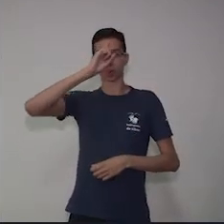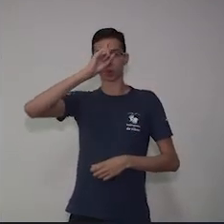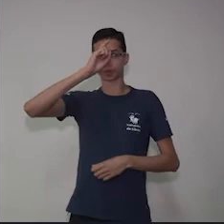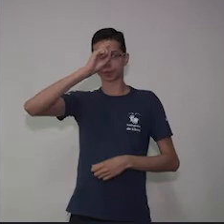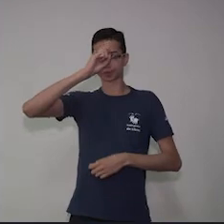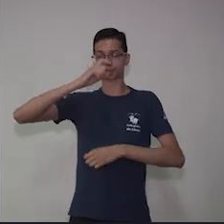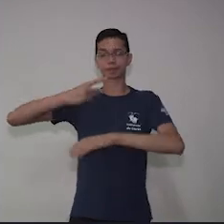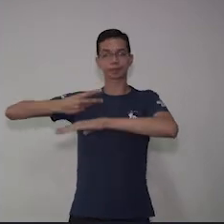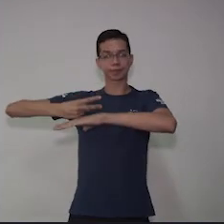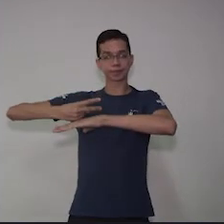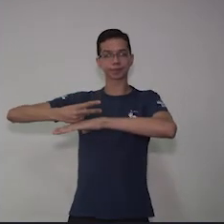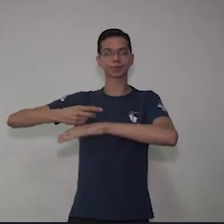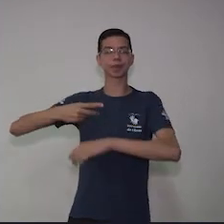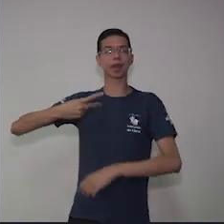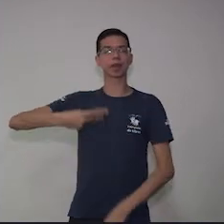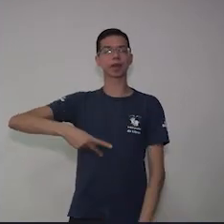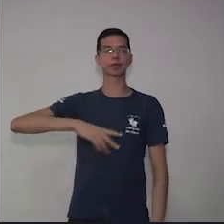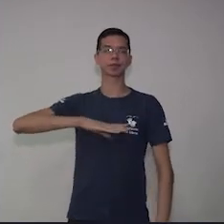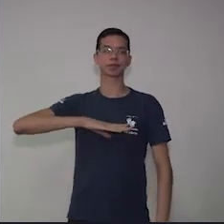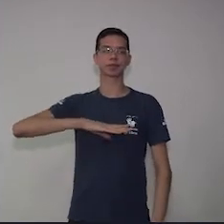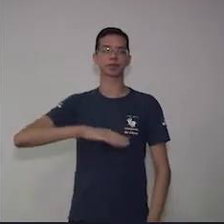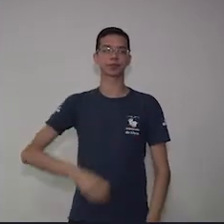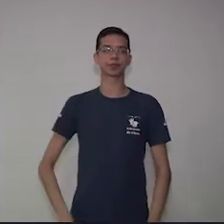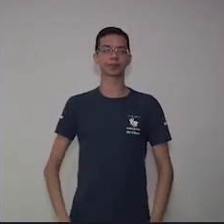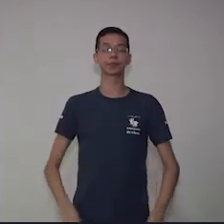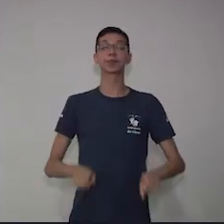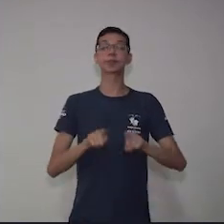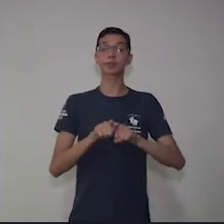município. O outro gráfico